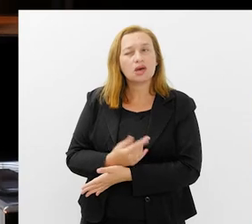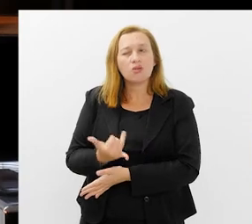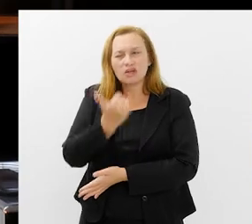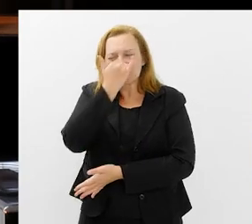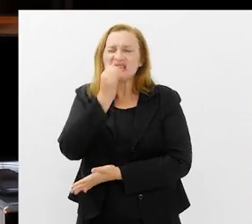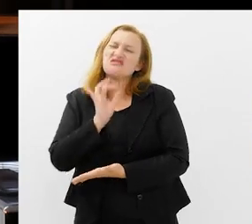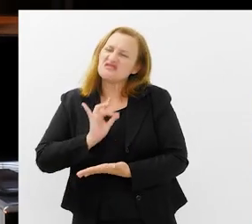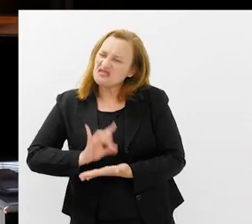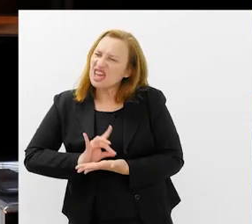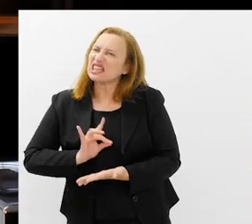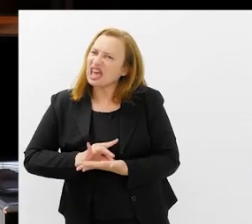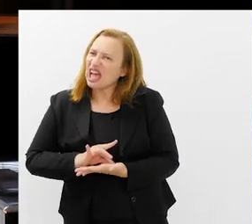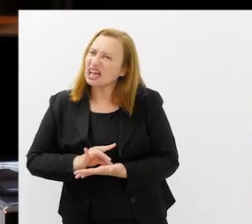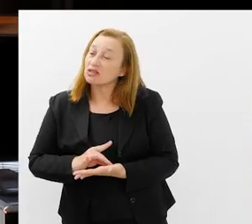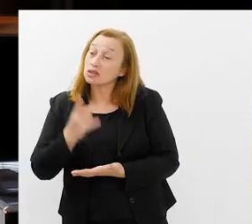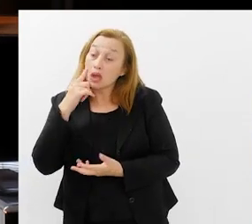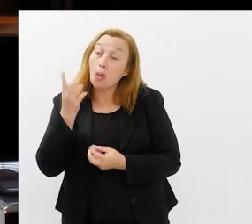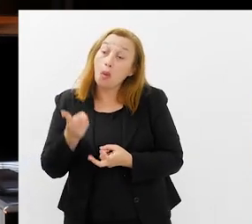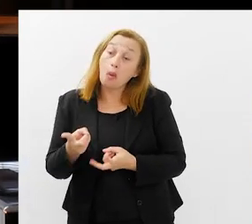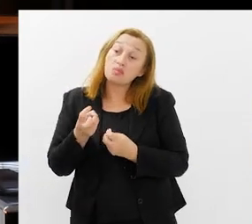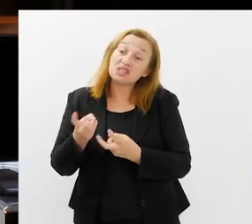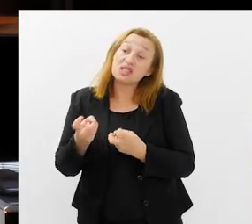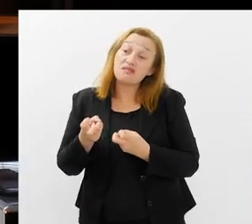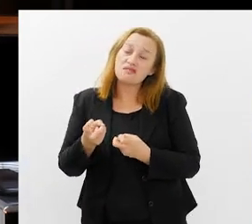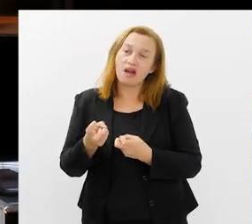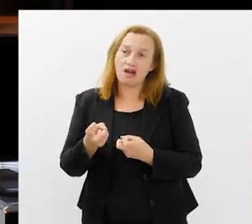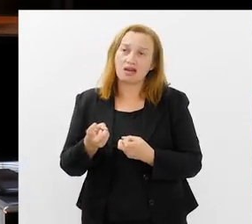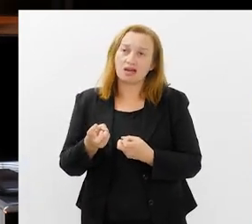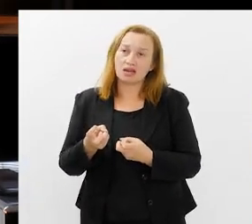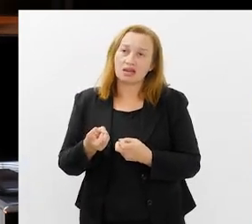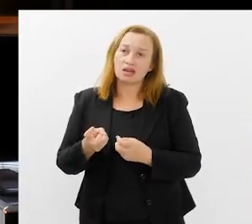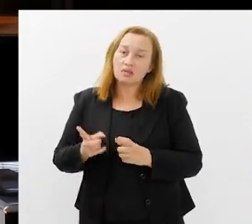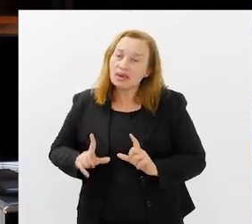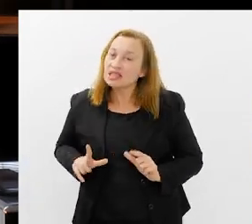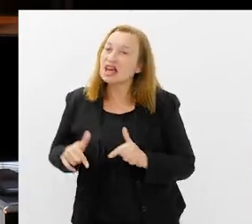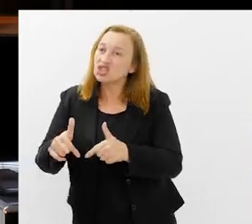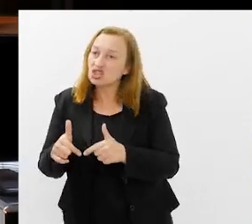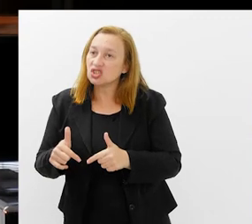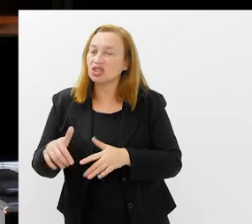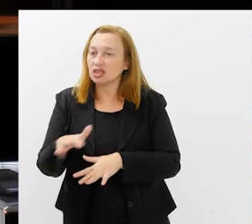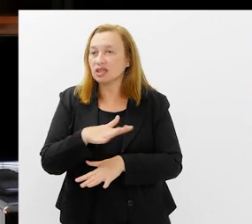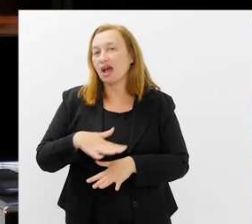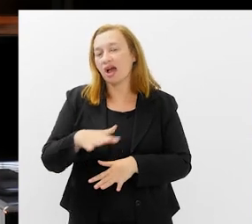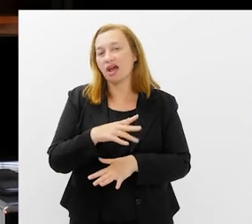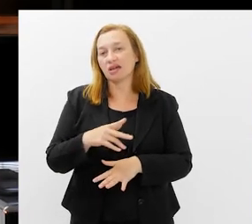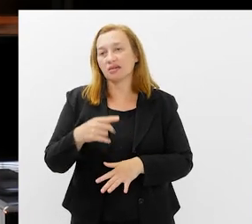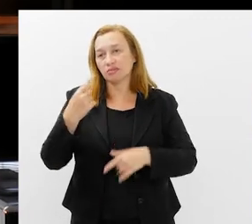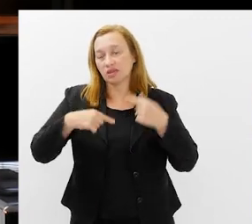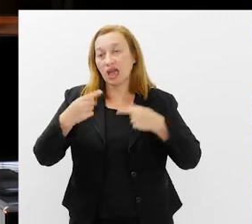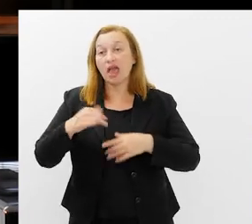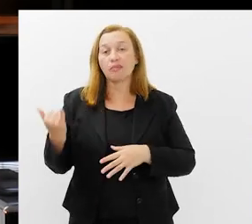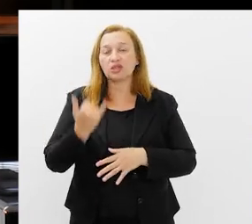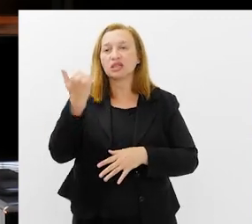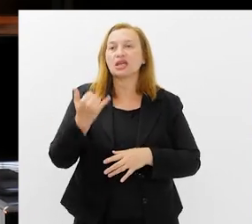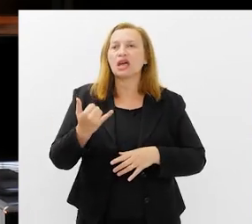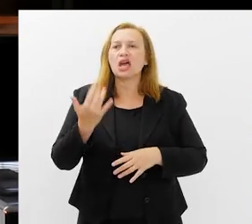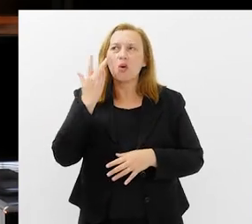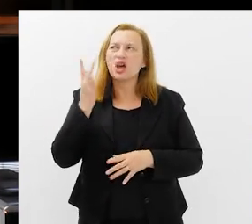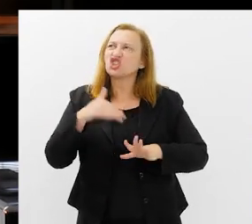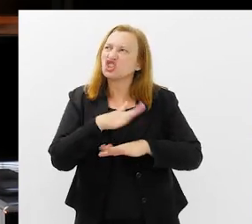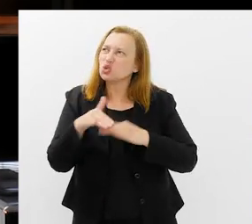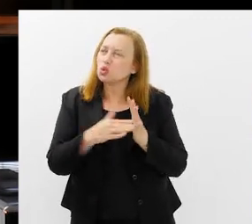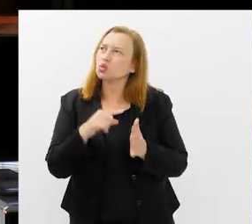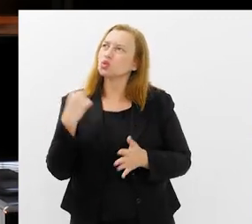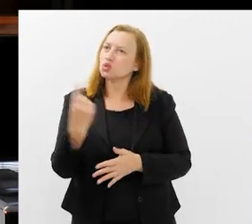que foi um acidente realmente? Mas você tem que atuar, sair para o campo político é muito importante. Eu acho que